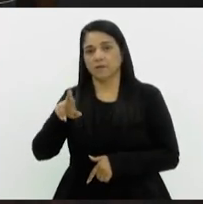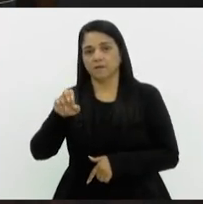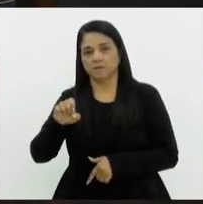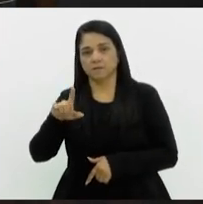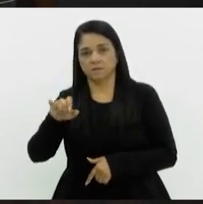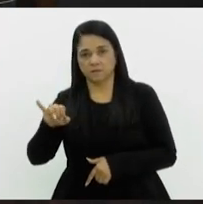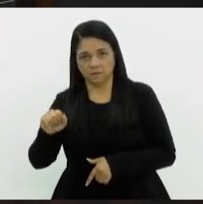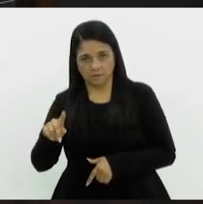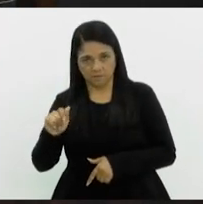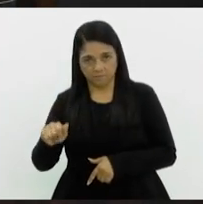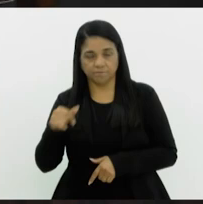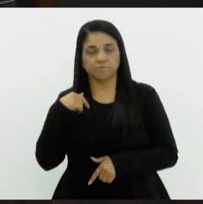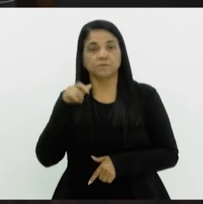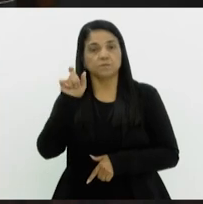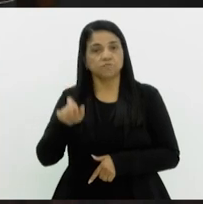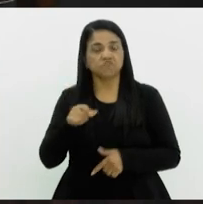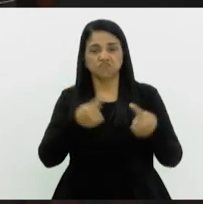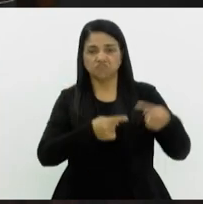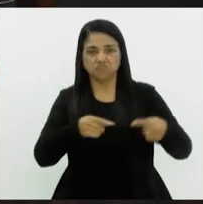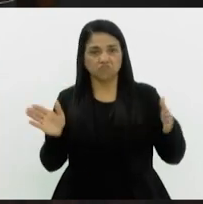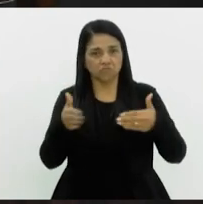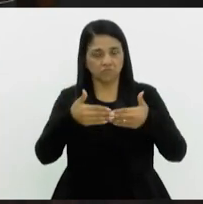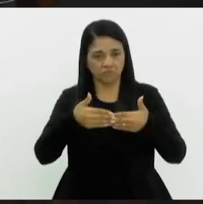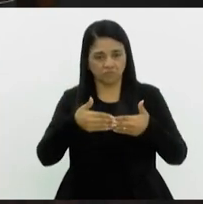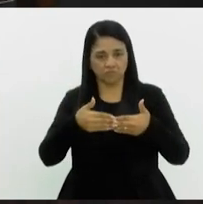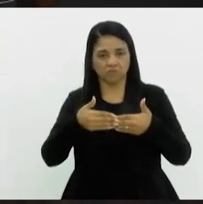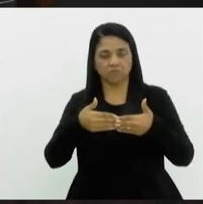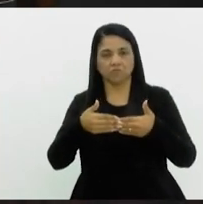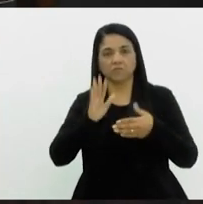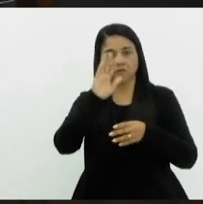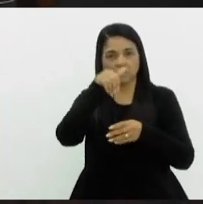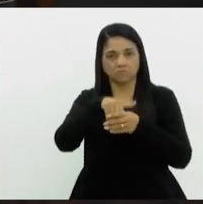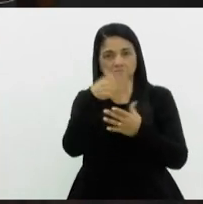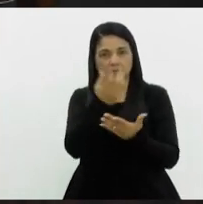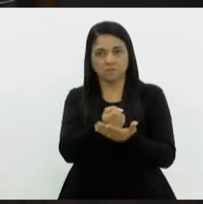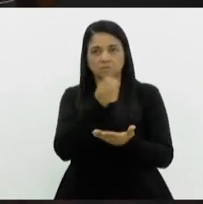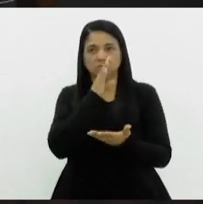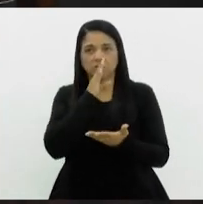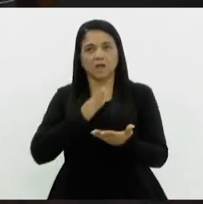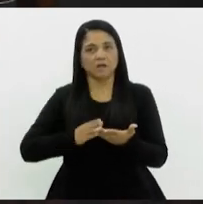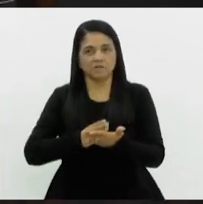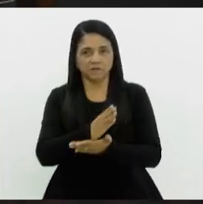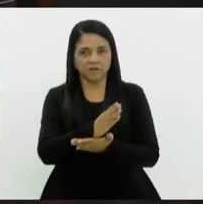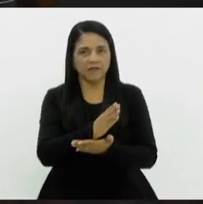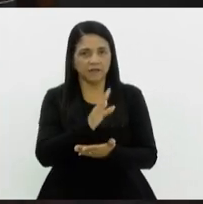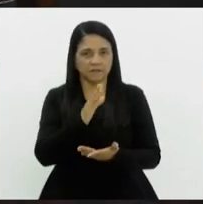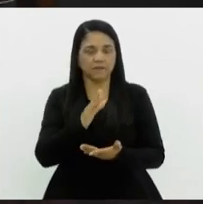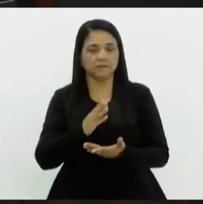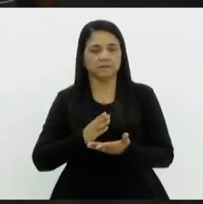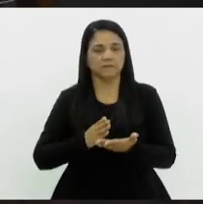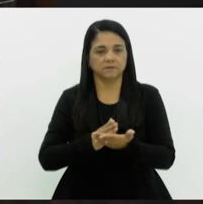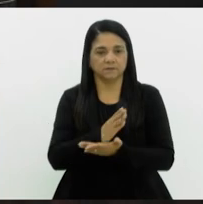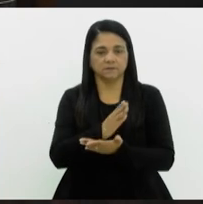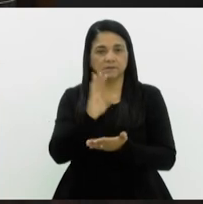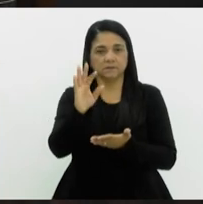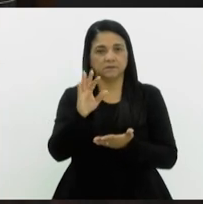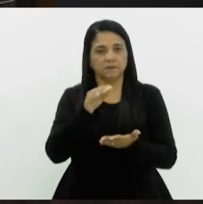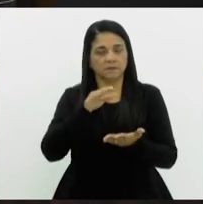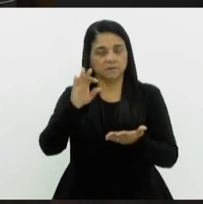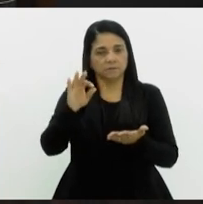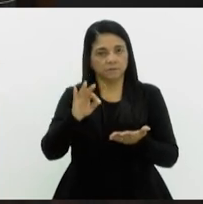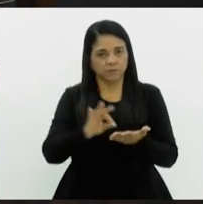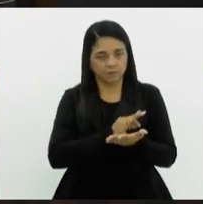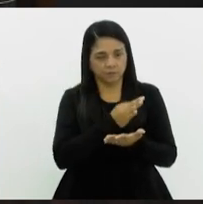Jacoel. Em discussão, não havendo que queira discutir, encerrada a discussão e votação, senhores, que a própria maneira como estão, aprovado, vai à